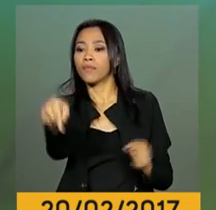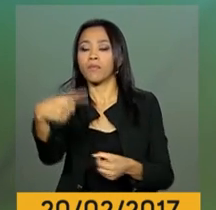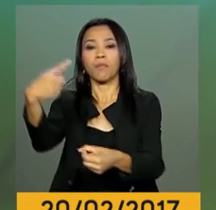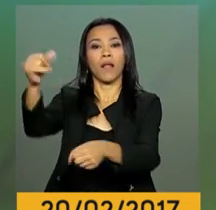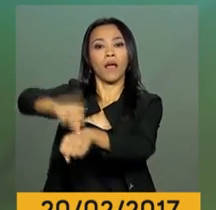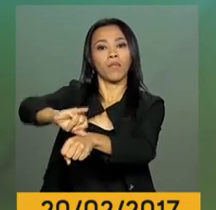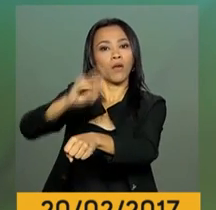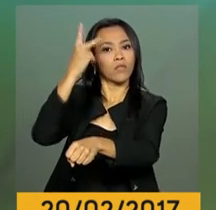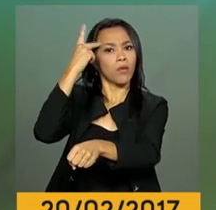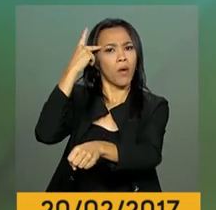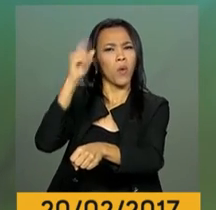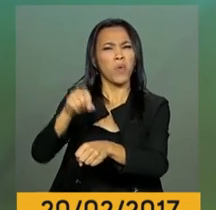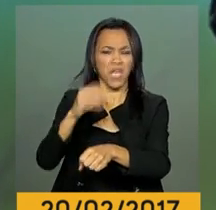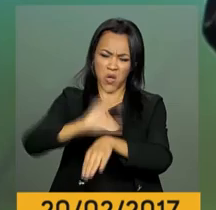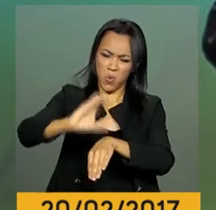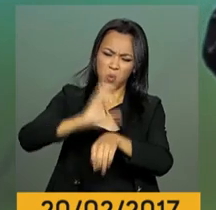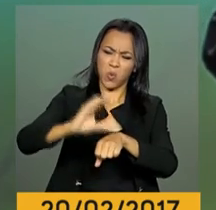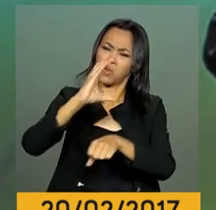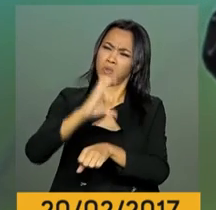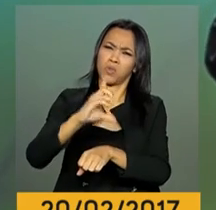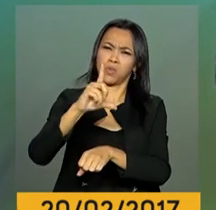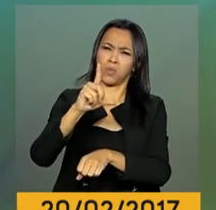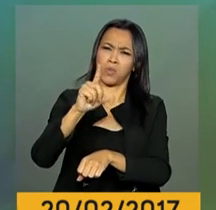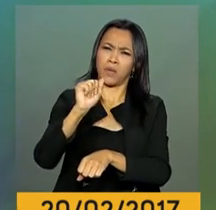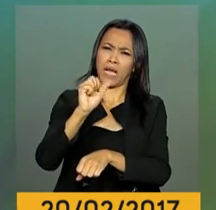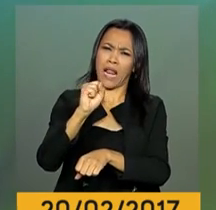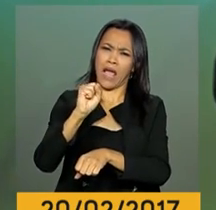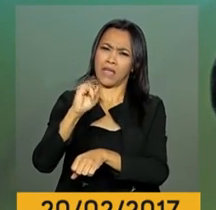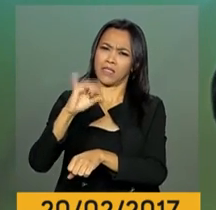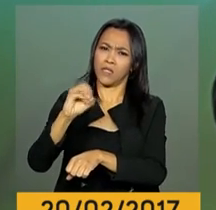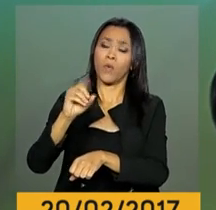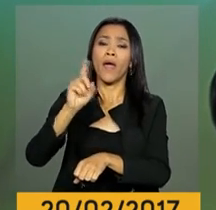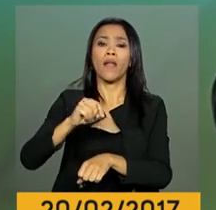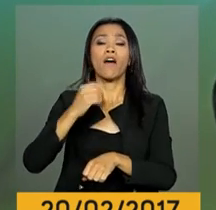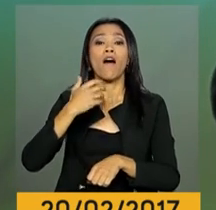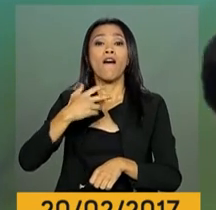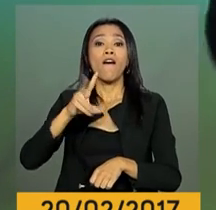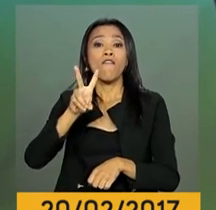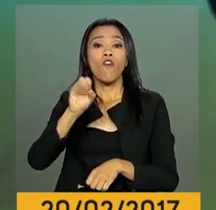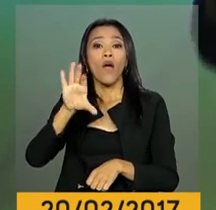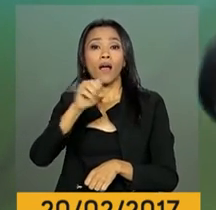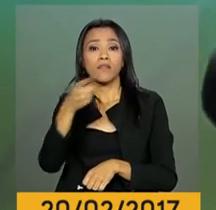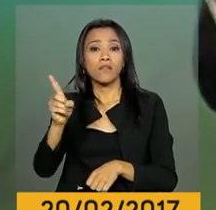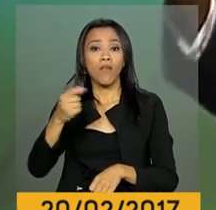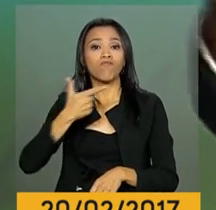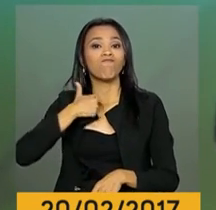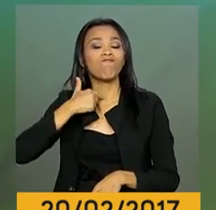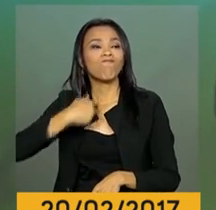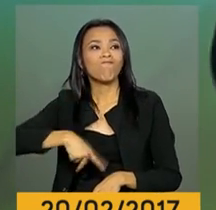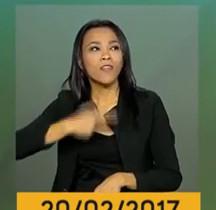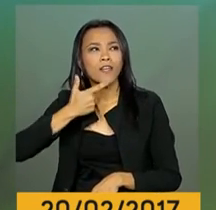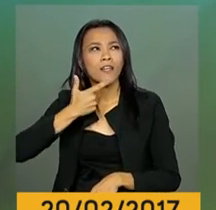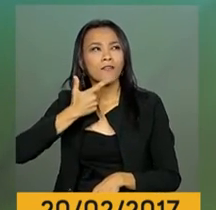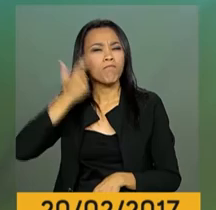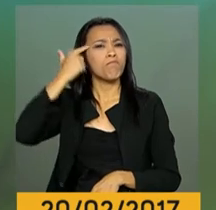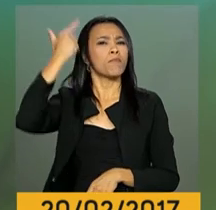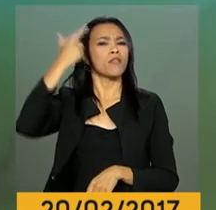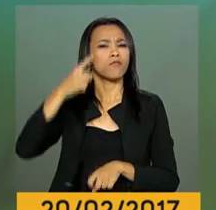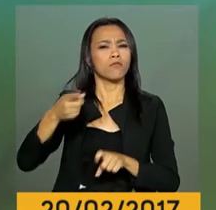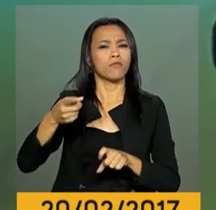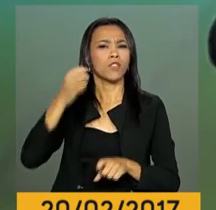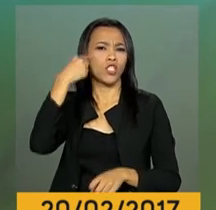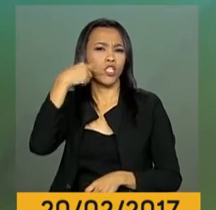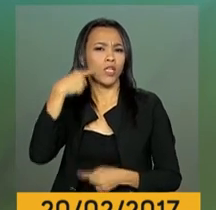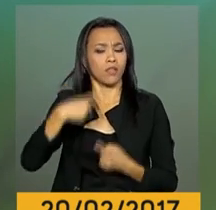era o curso clássico? Era uma especialização de acordo com a vocação do aluno, para dizer, olha, eu vou fazer direito, portanto, eu tenho que me especializar em